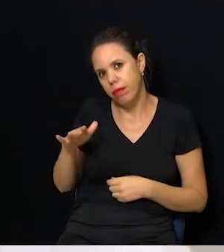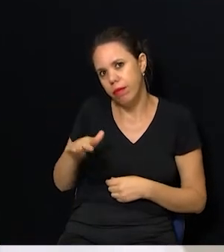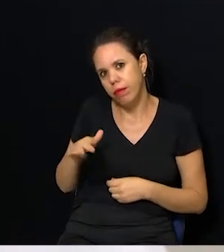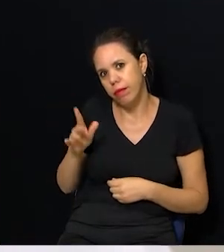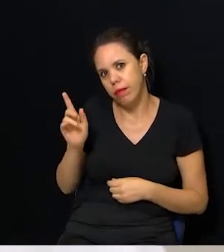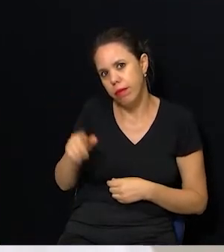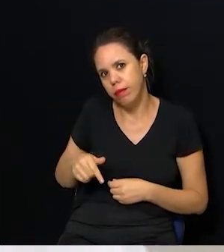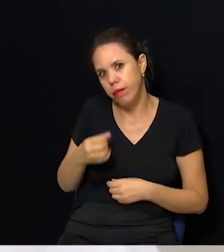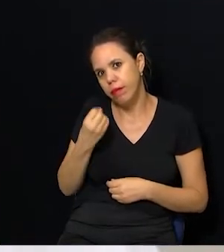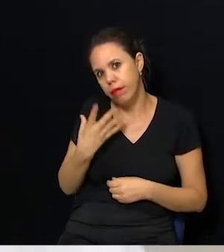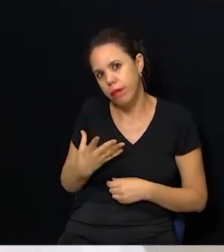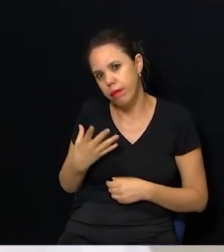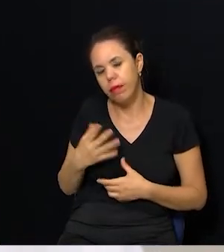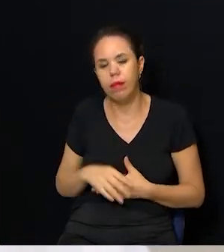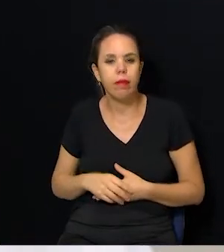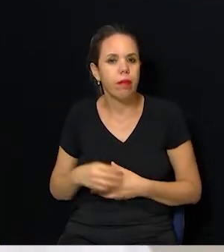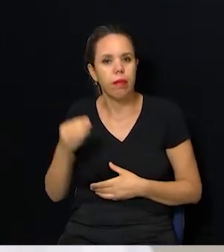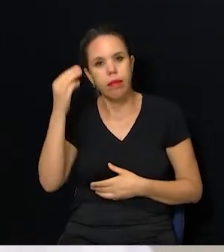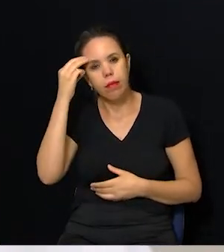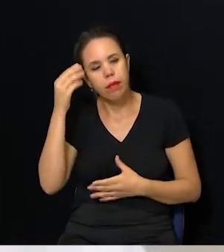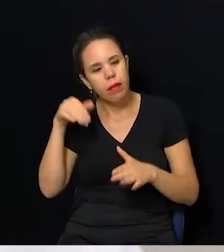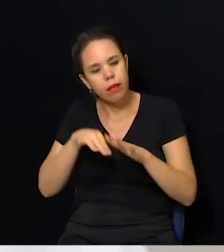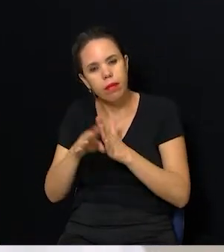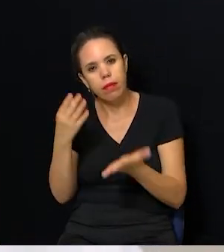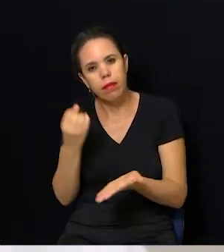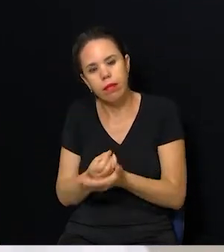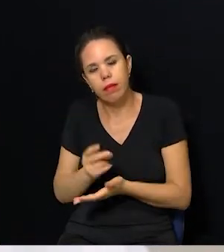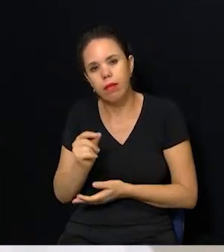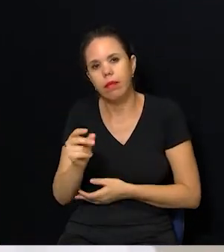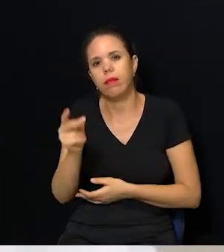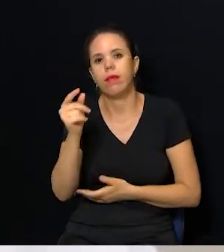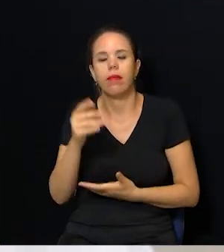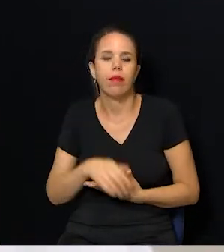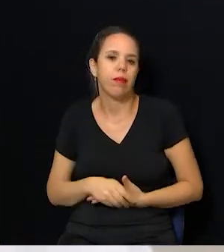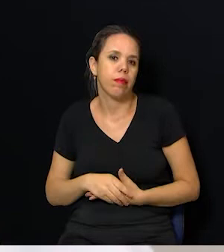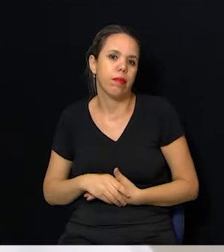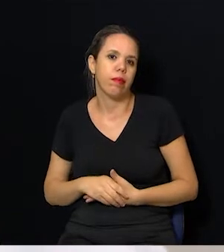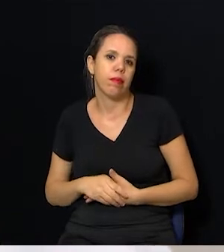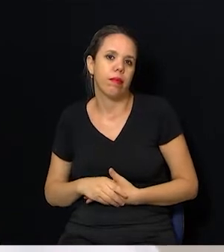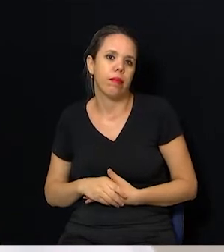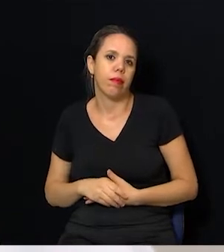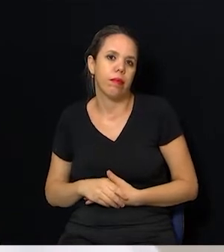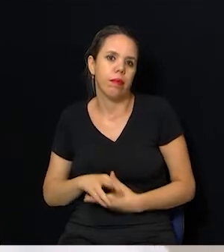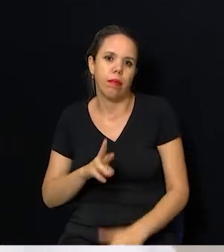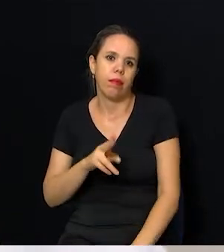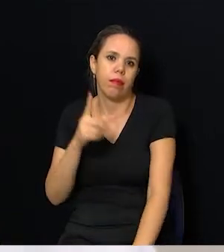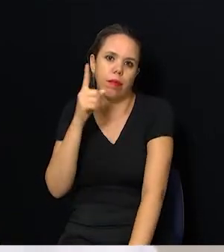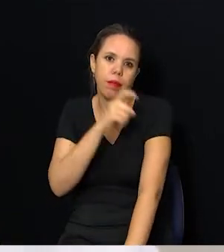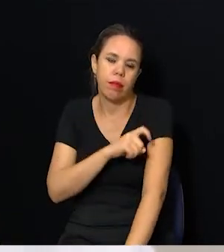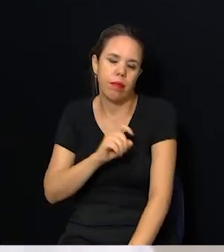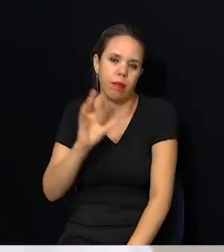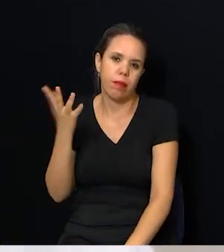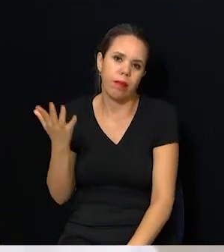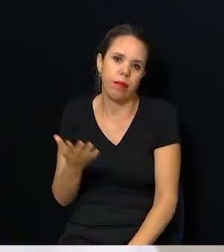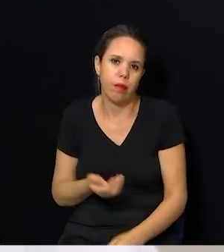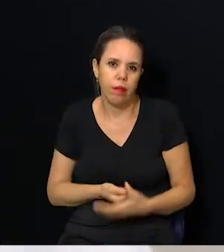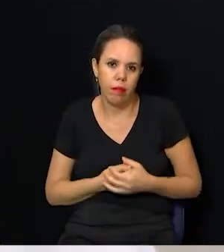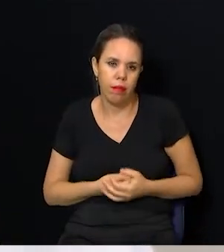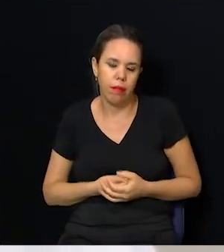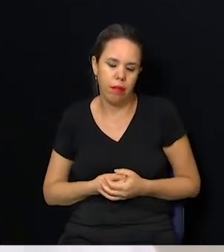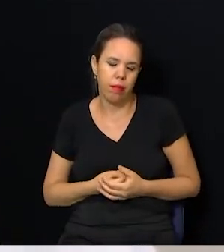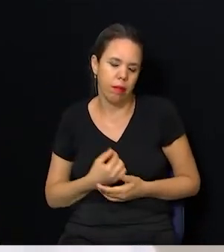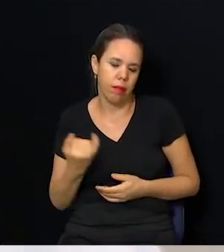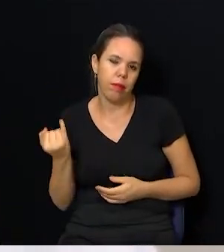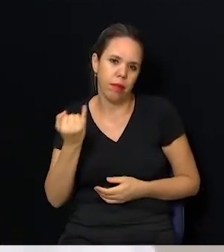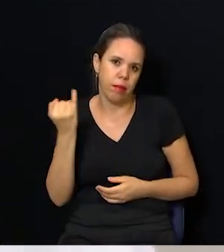porque são memórias que a gente quer guardar para sempre, né? Então, não é uma situação difícil de ocorrer, mas é uma